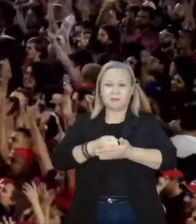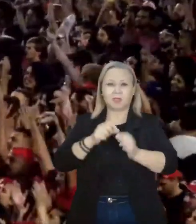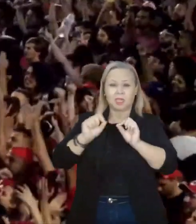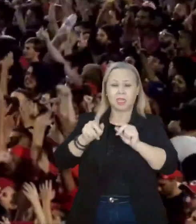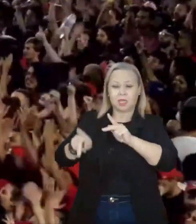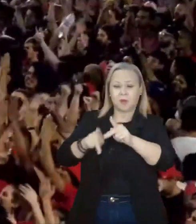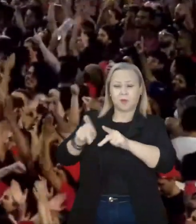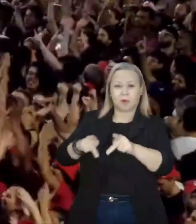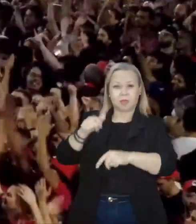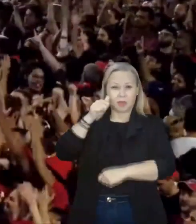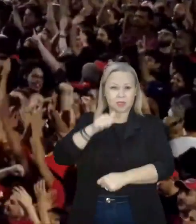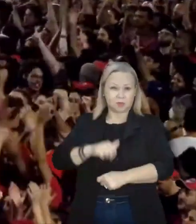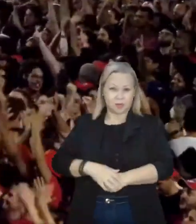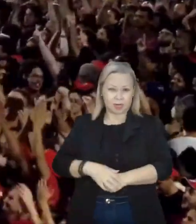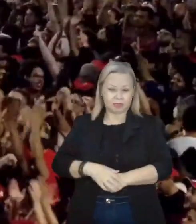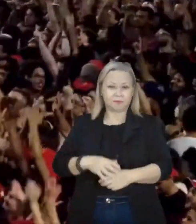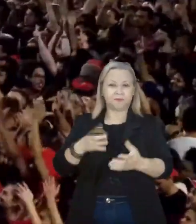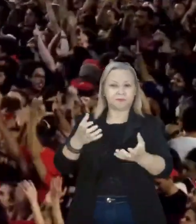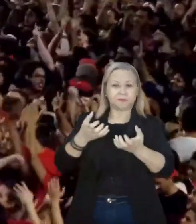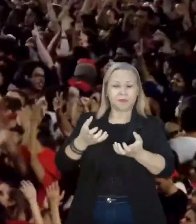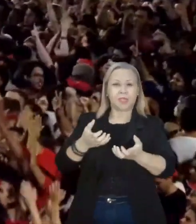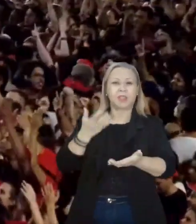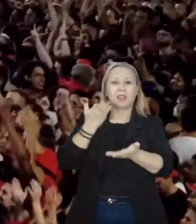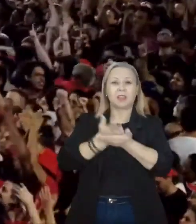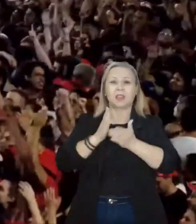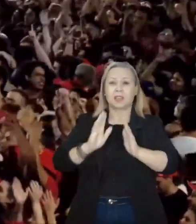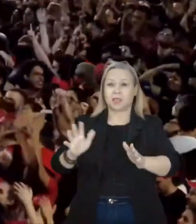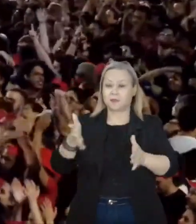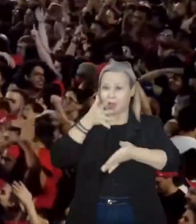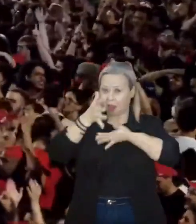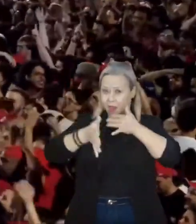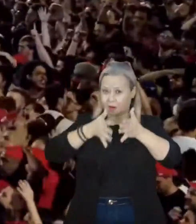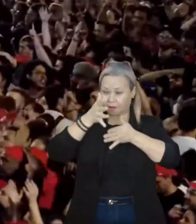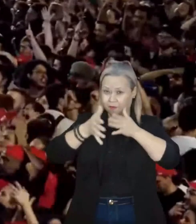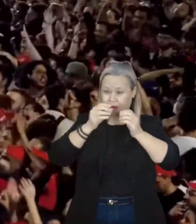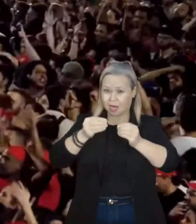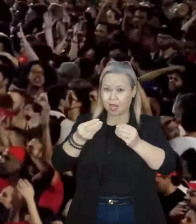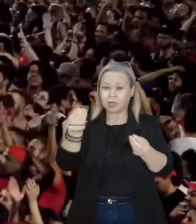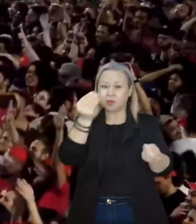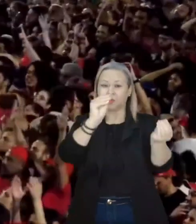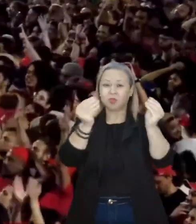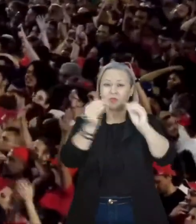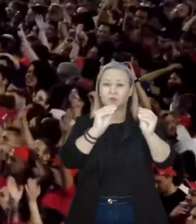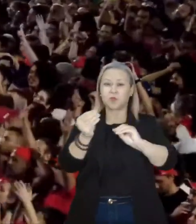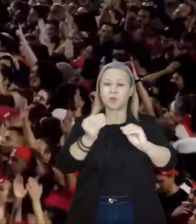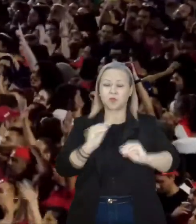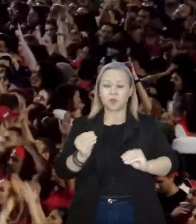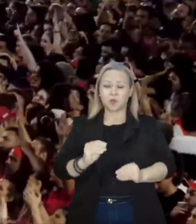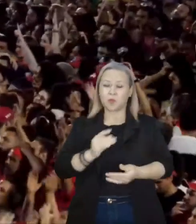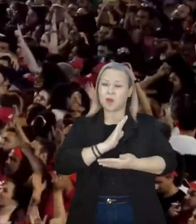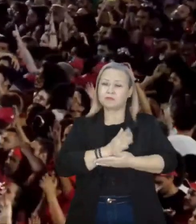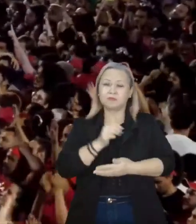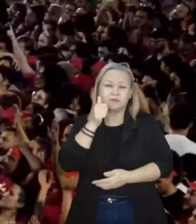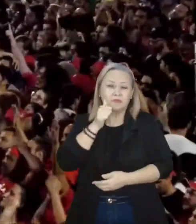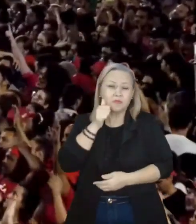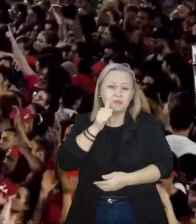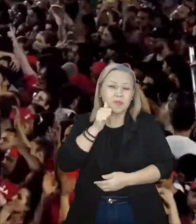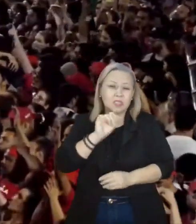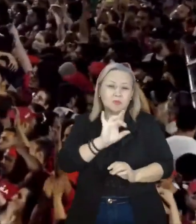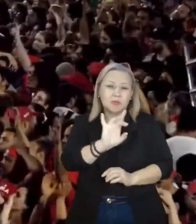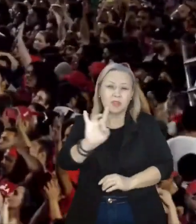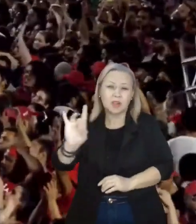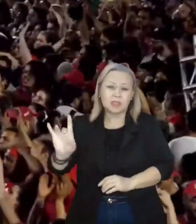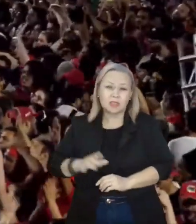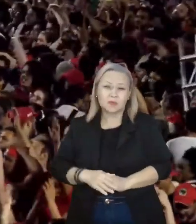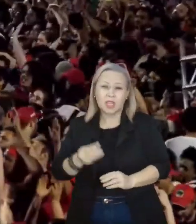população. E quero terminar a minha fala dando um beijo no coração de cada uma de vocês e dando um